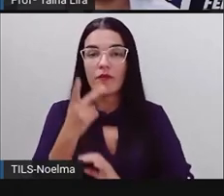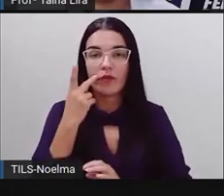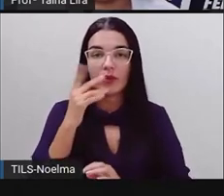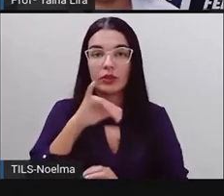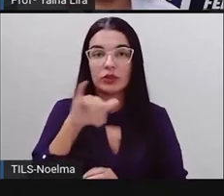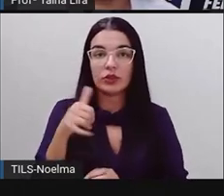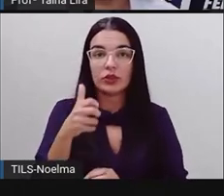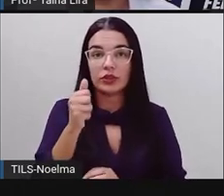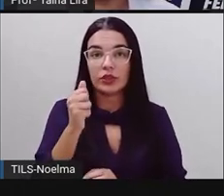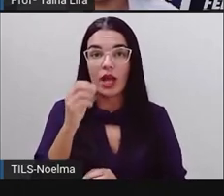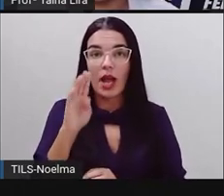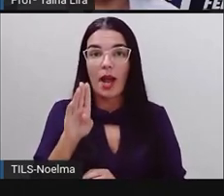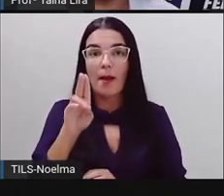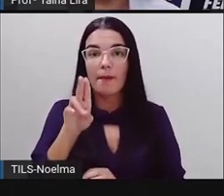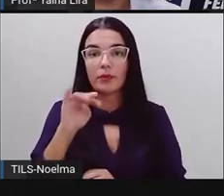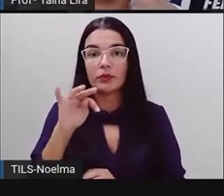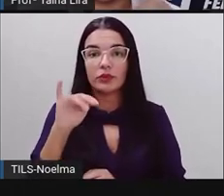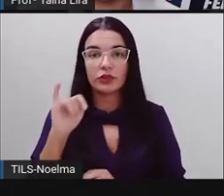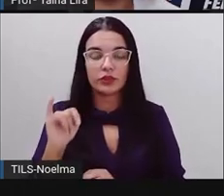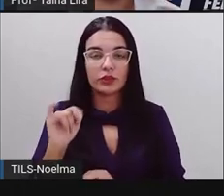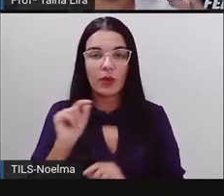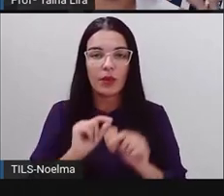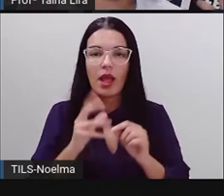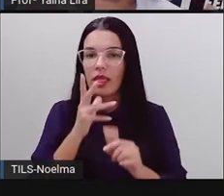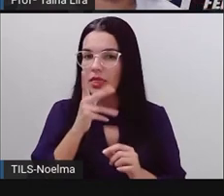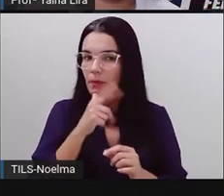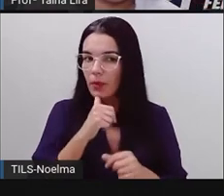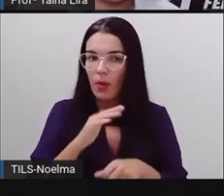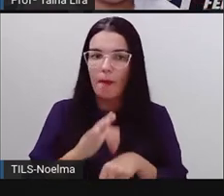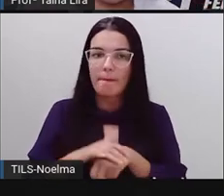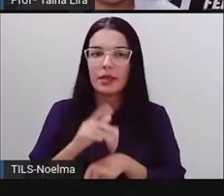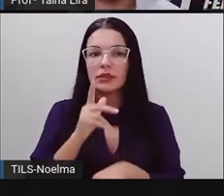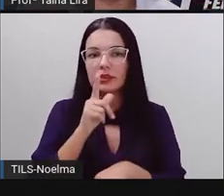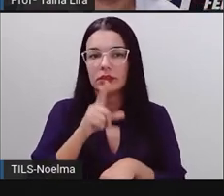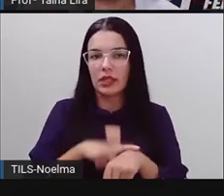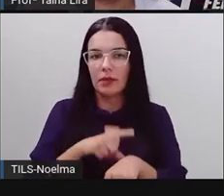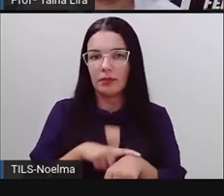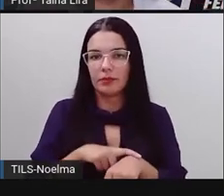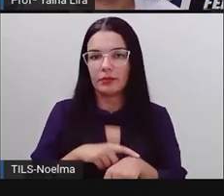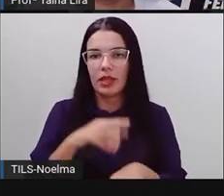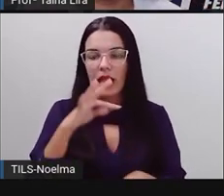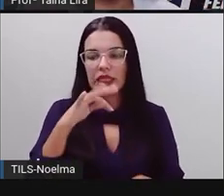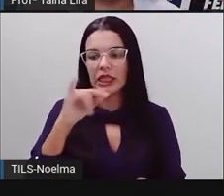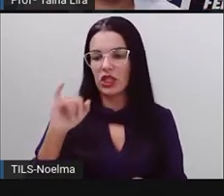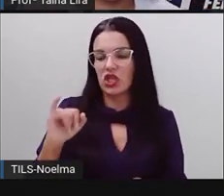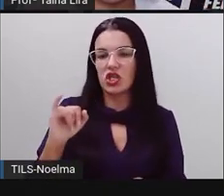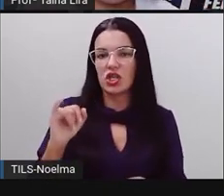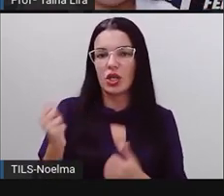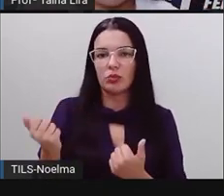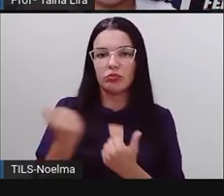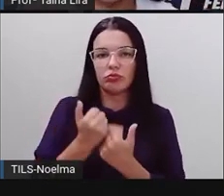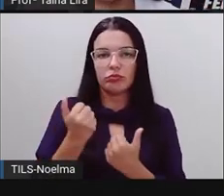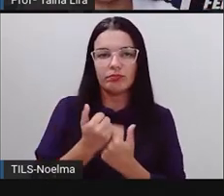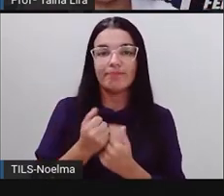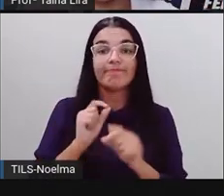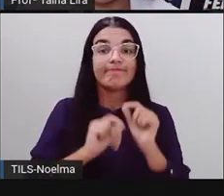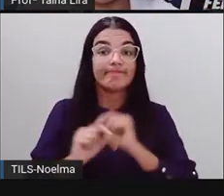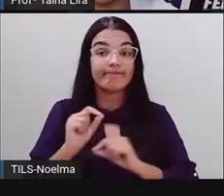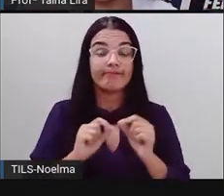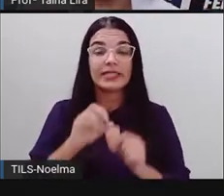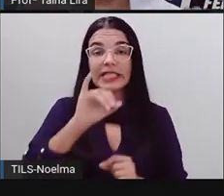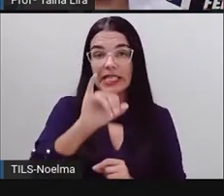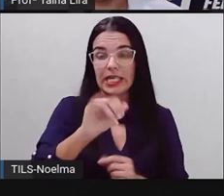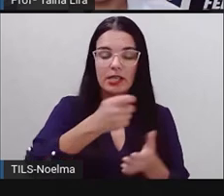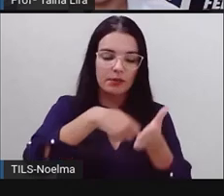TIM né jabuti Demorou mais tempo aí na minha boca tão por ela ser mais forte eu